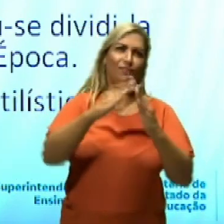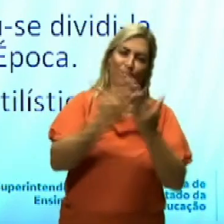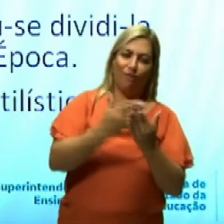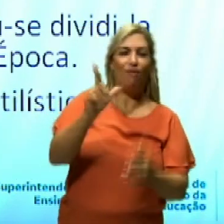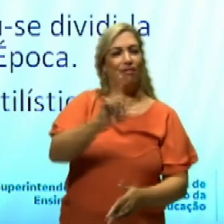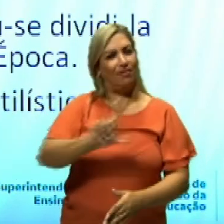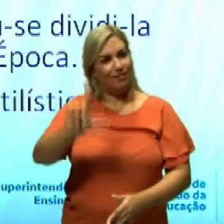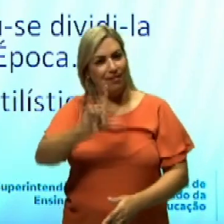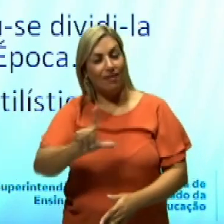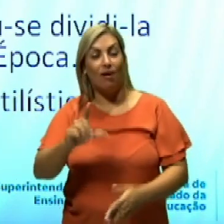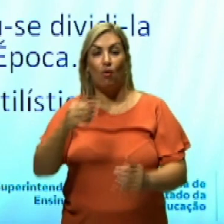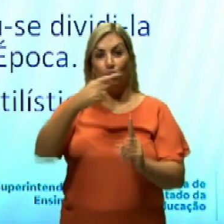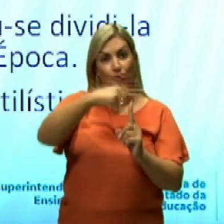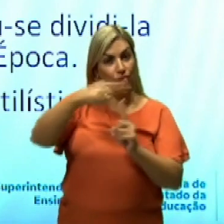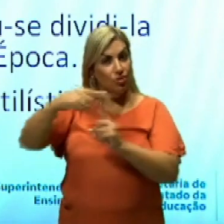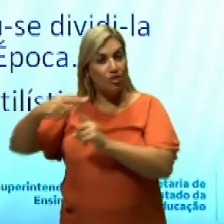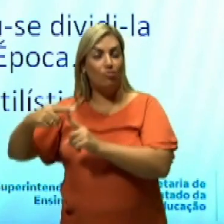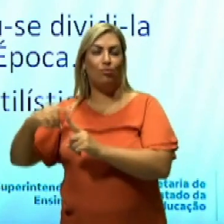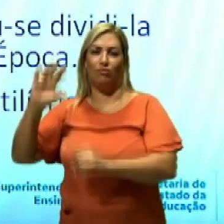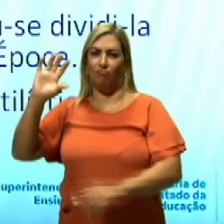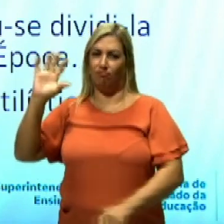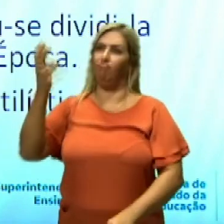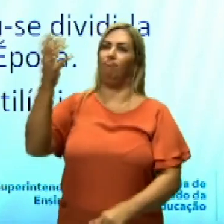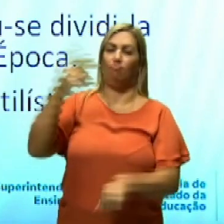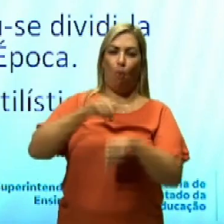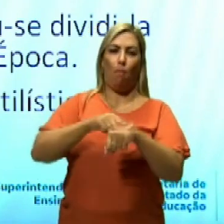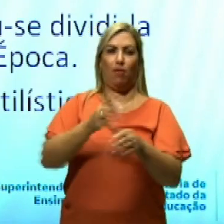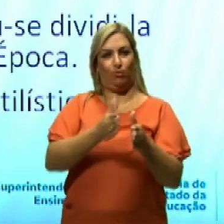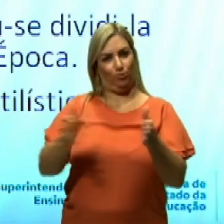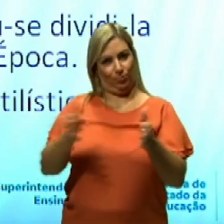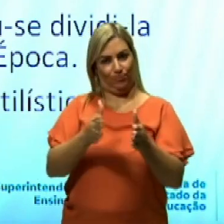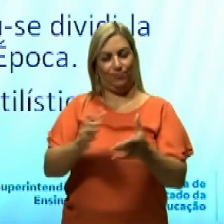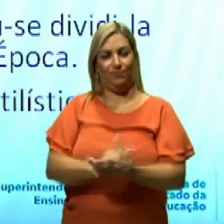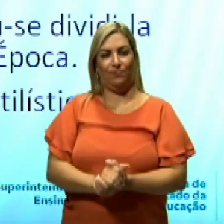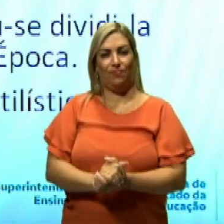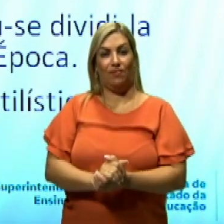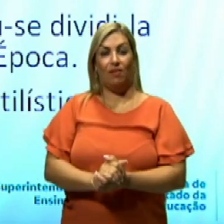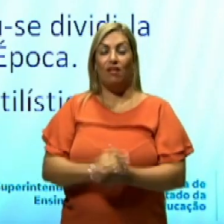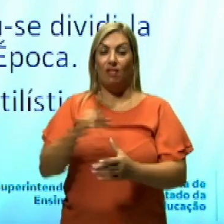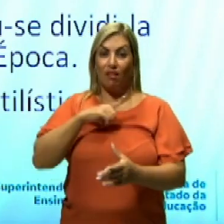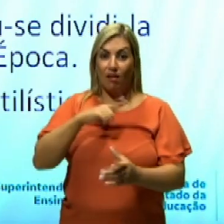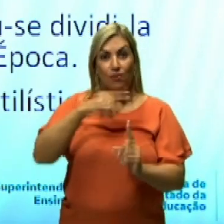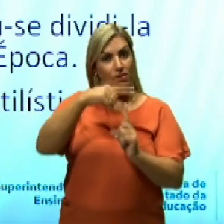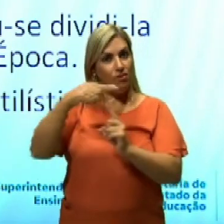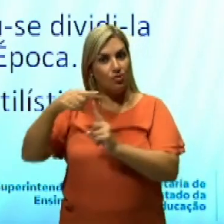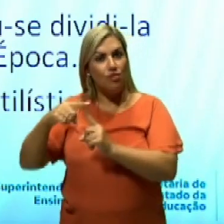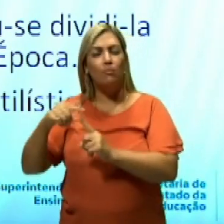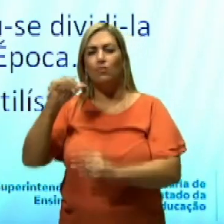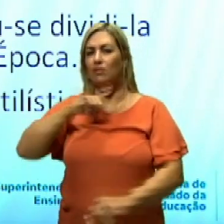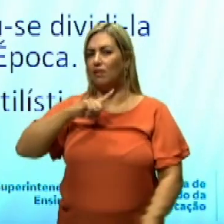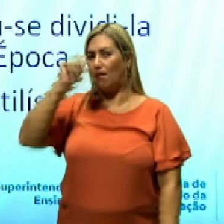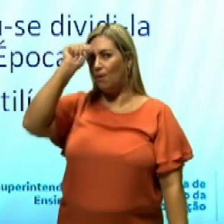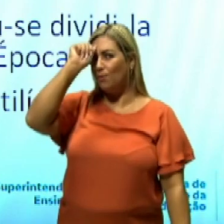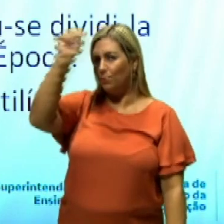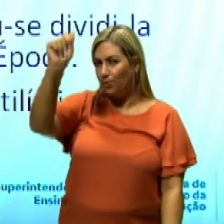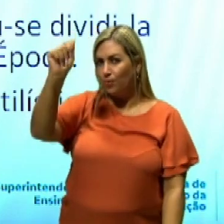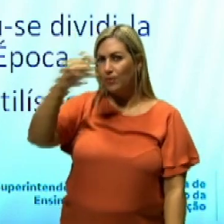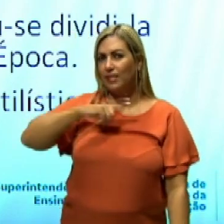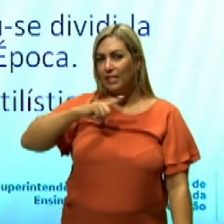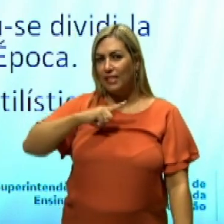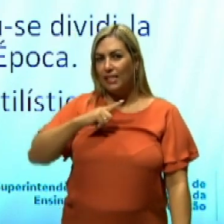literárias ou estilos de época essas escolas literárias elas têm os autores que tem uma aproximação